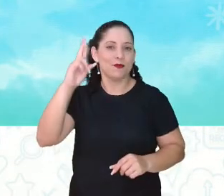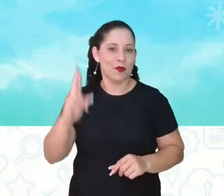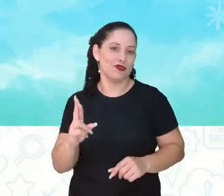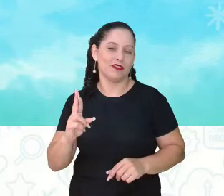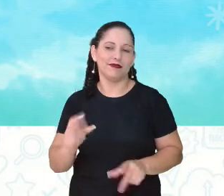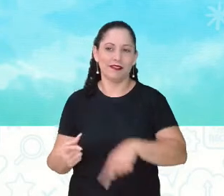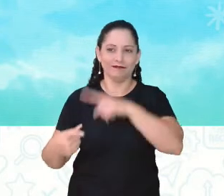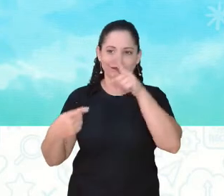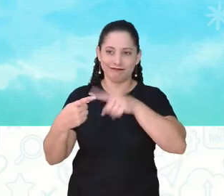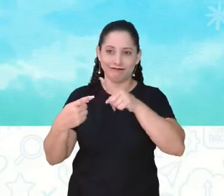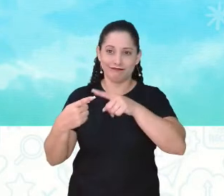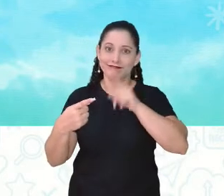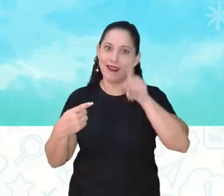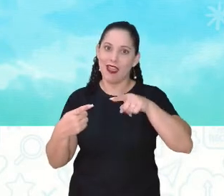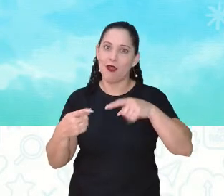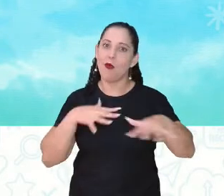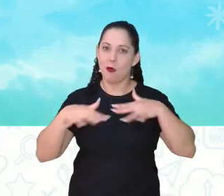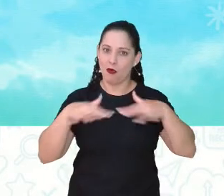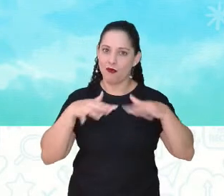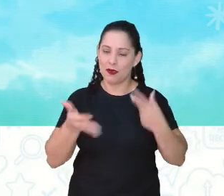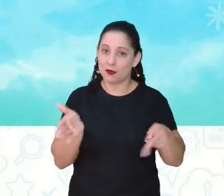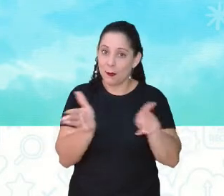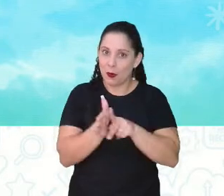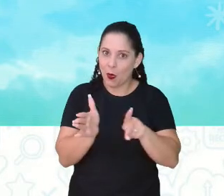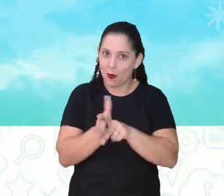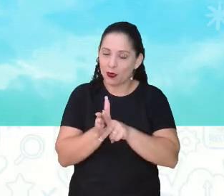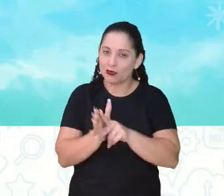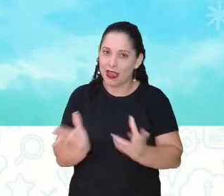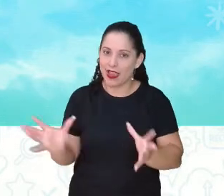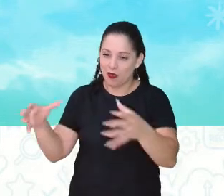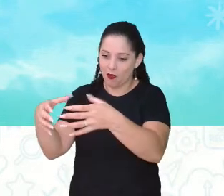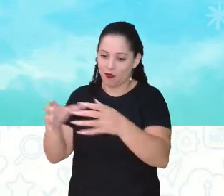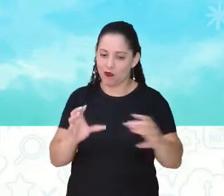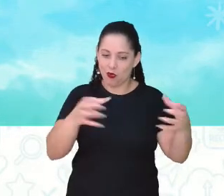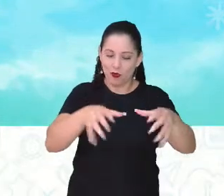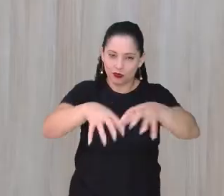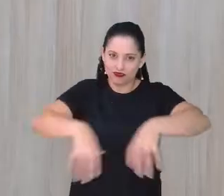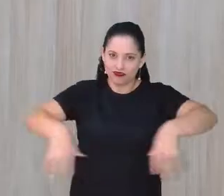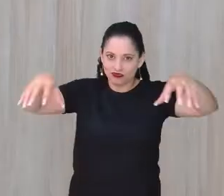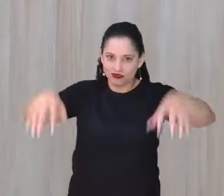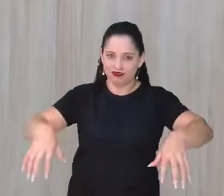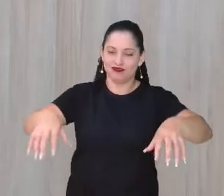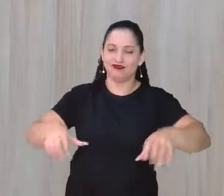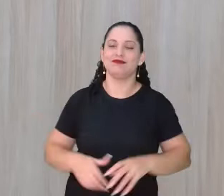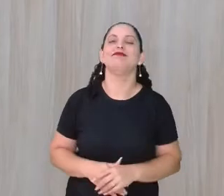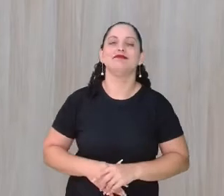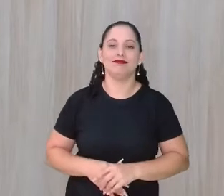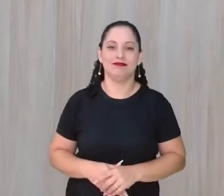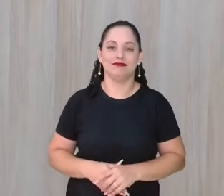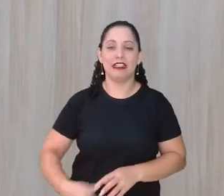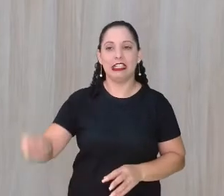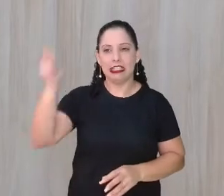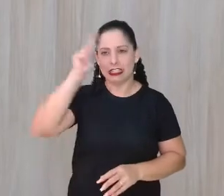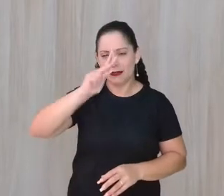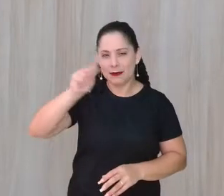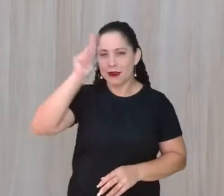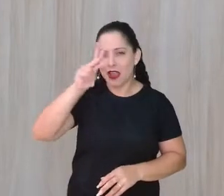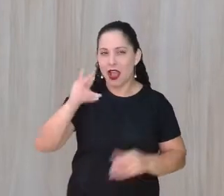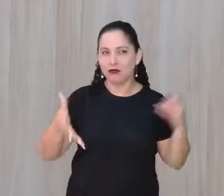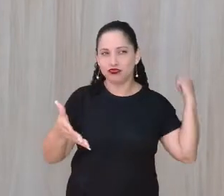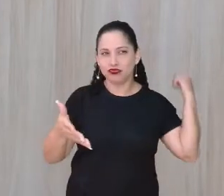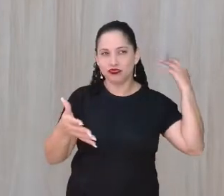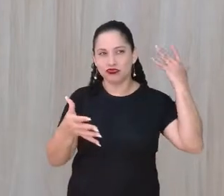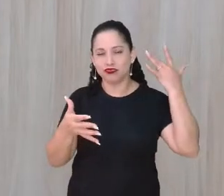Revolução Francesa foi um movimento feito pela burguesia e camponeses, né? Lembrando aí,